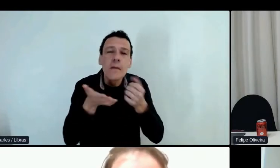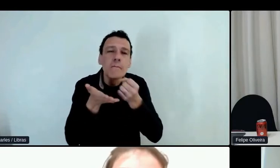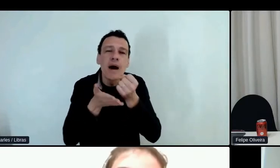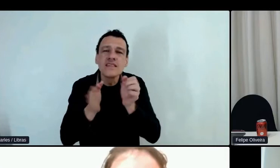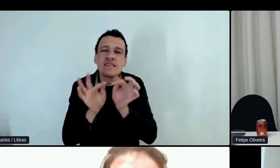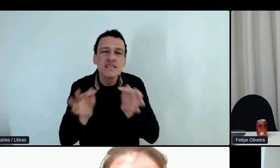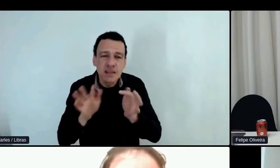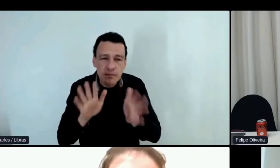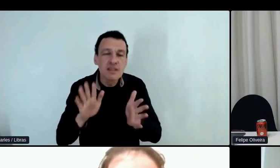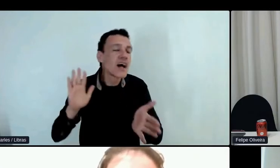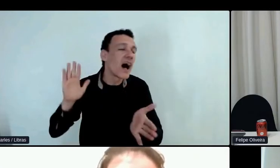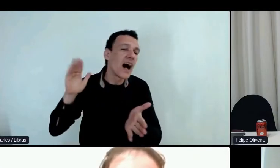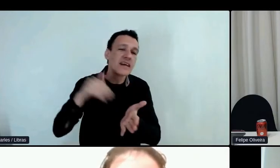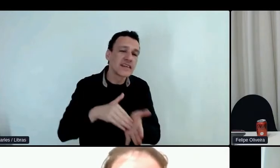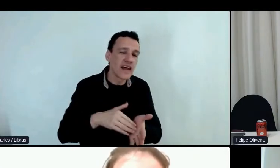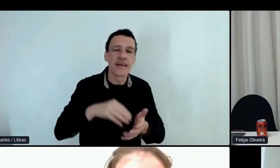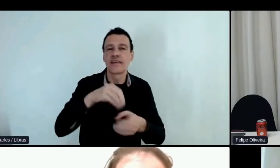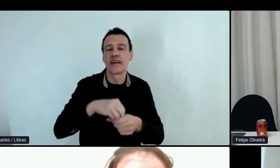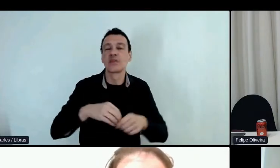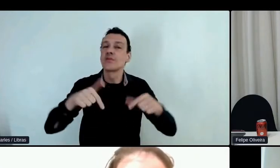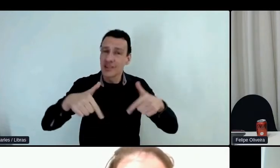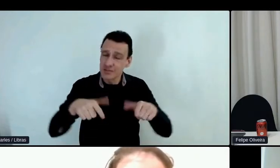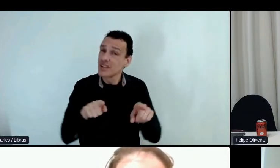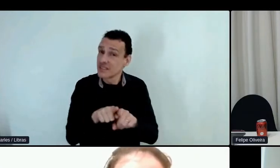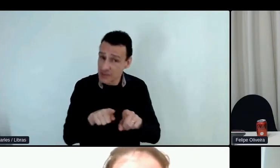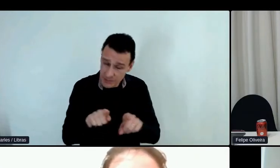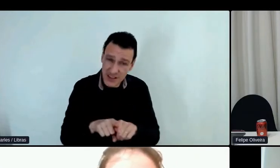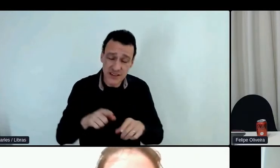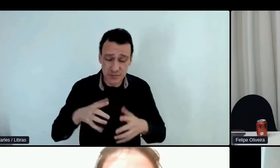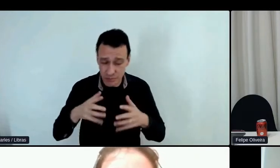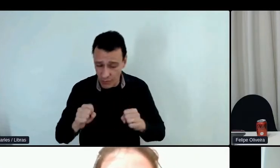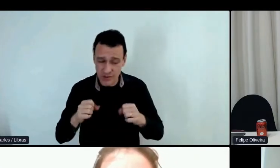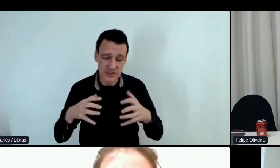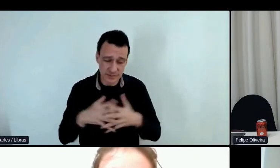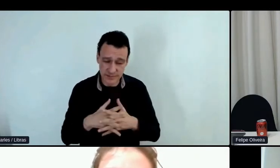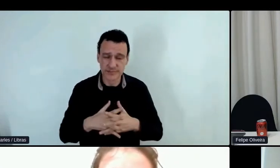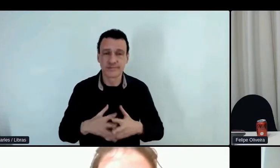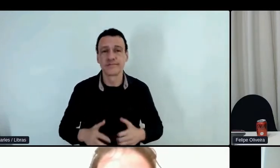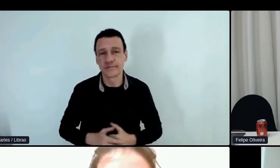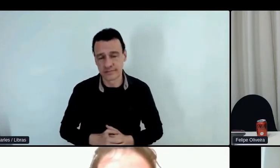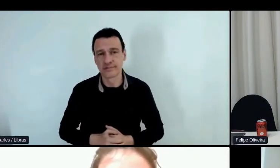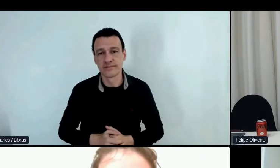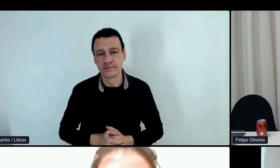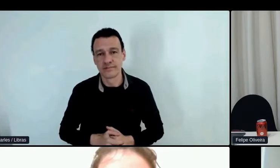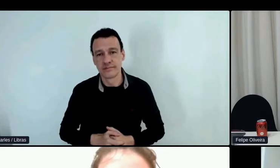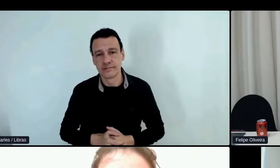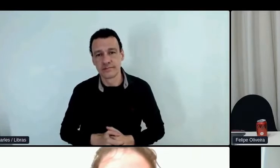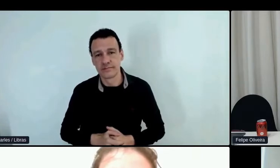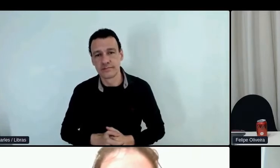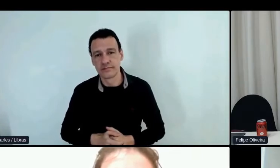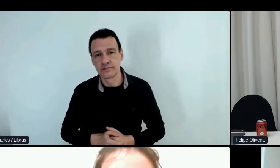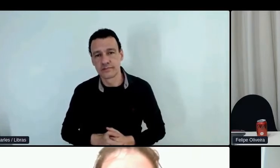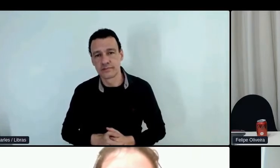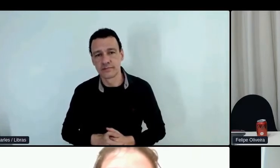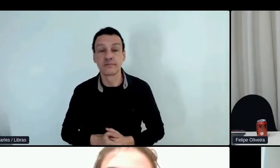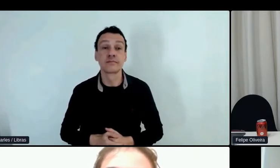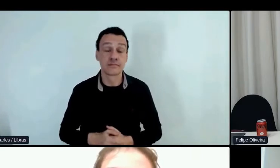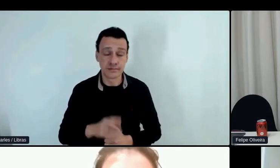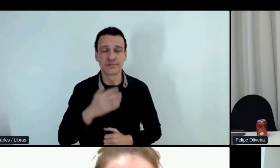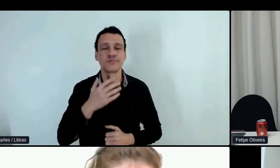coisas que às vezes a gente nem sabia que eram relacionadas ao autismo, mas a gente percebe que são relacionadas ao autismo e que estão presentes na nossa vida, desde